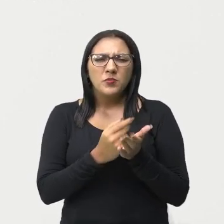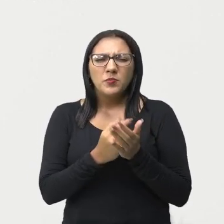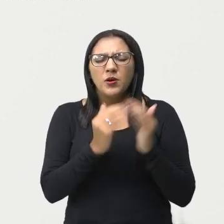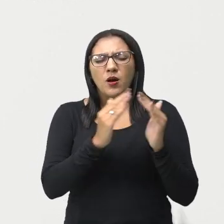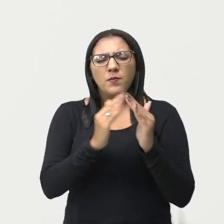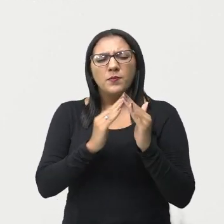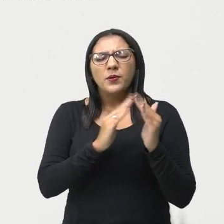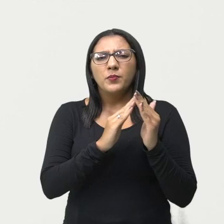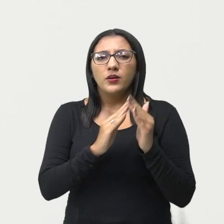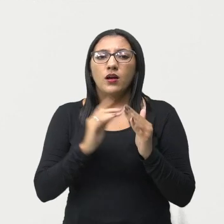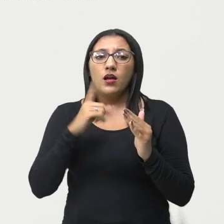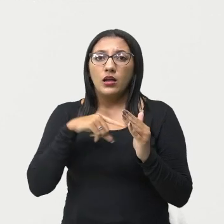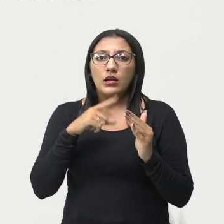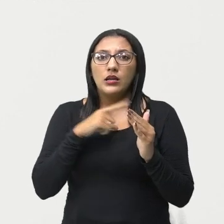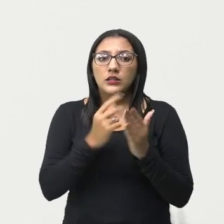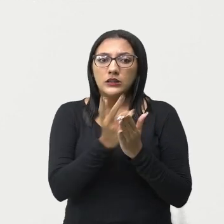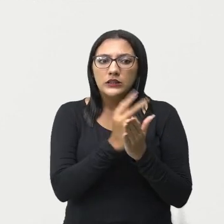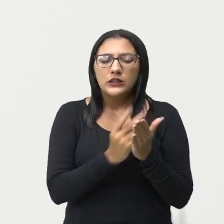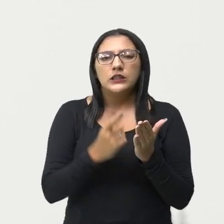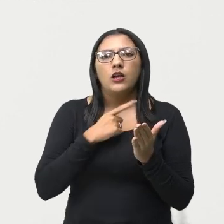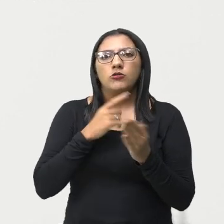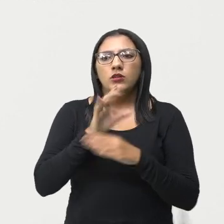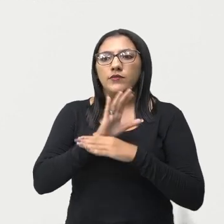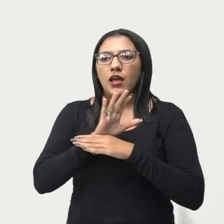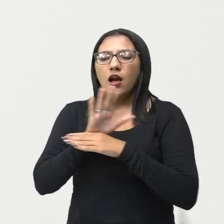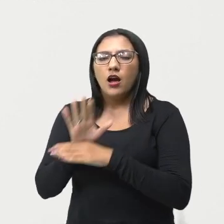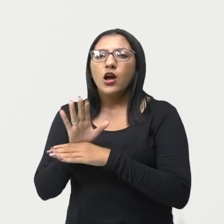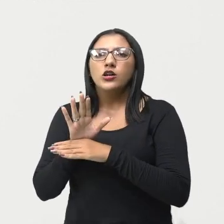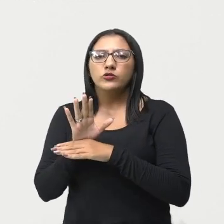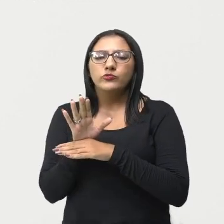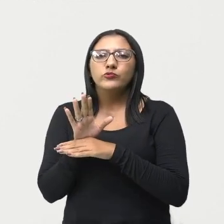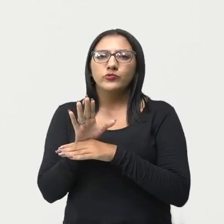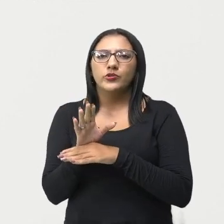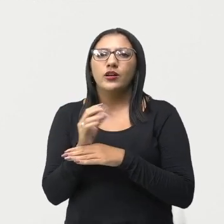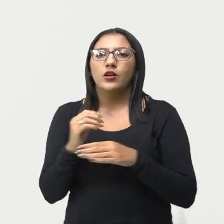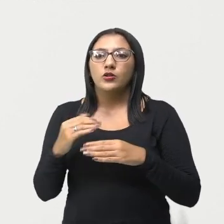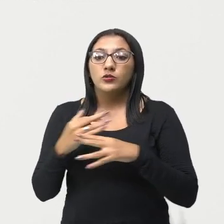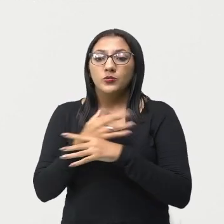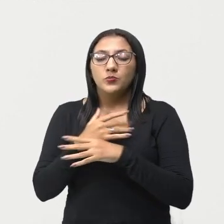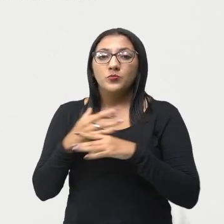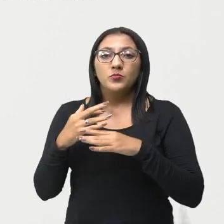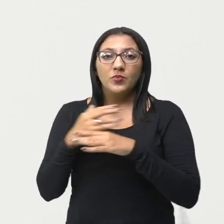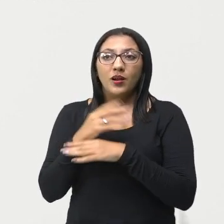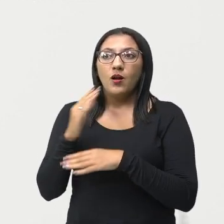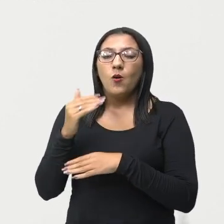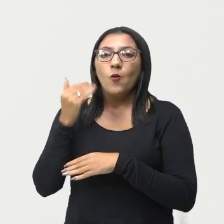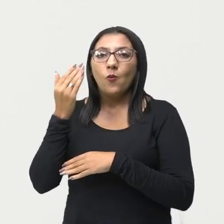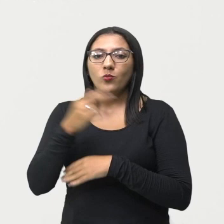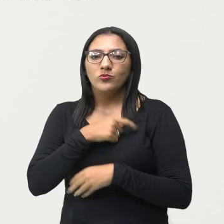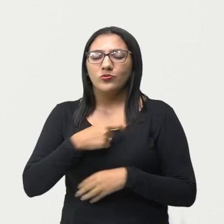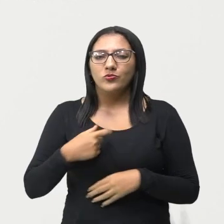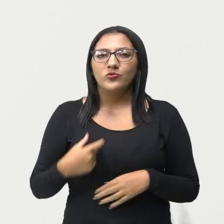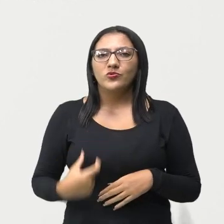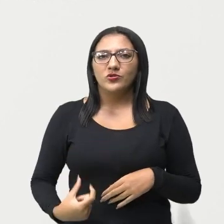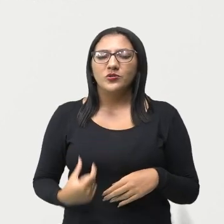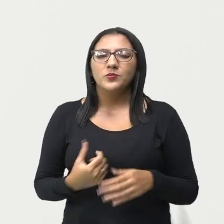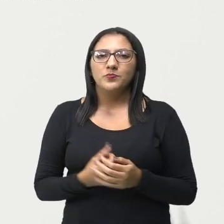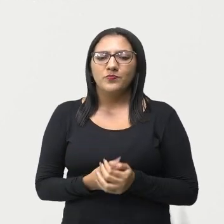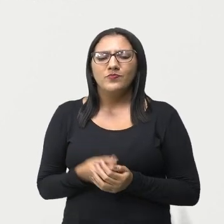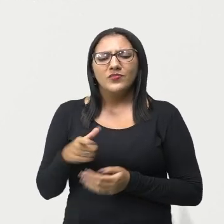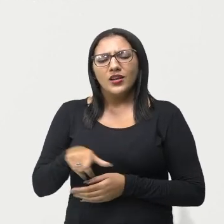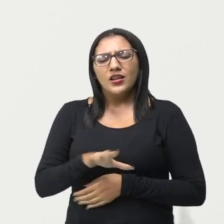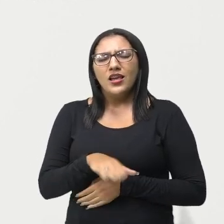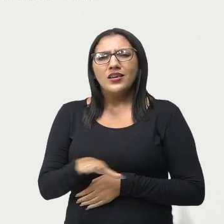a reencontrar sua família na cidade de Zhaotong, Yunnan, na China. Quando